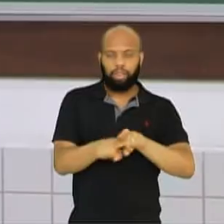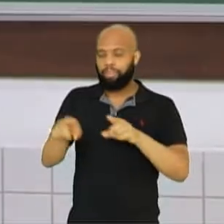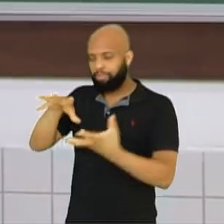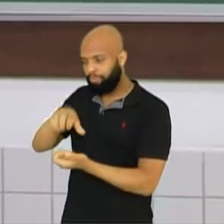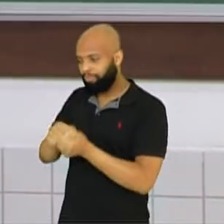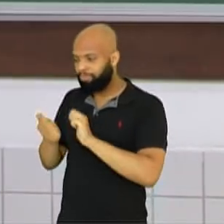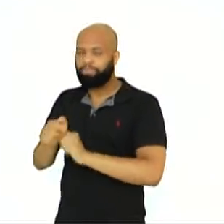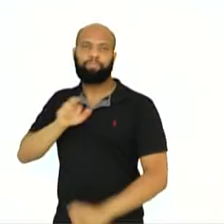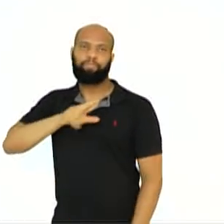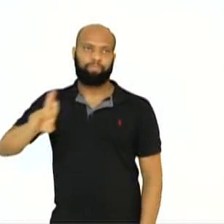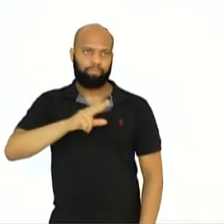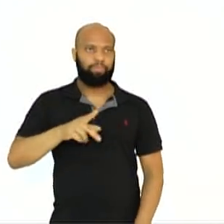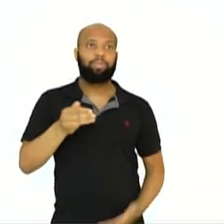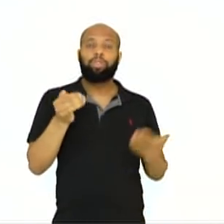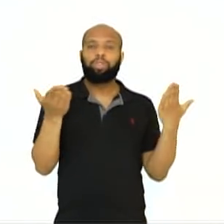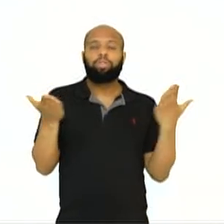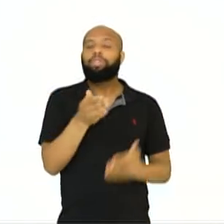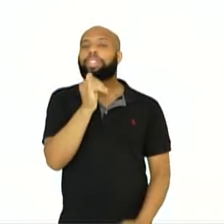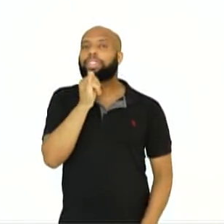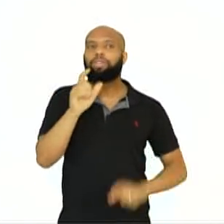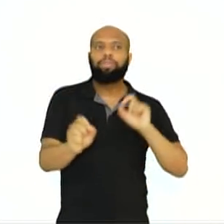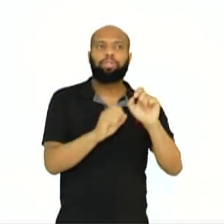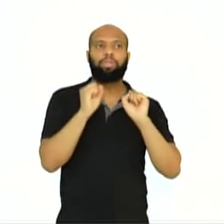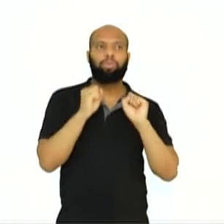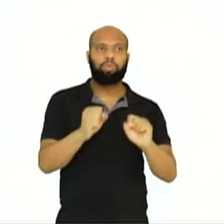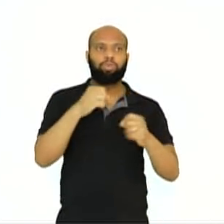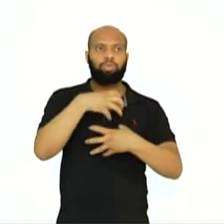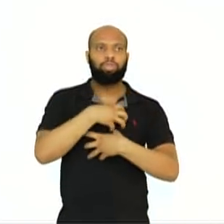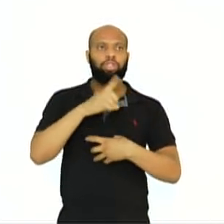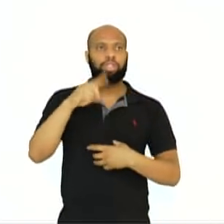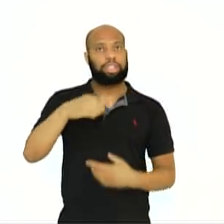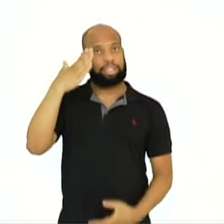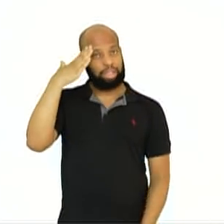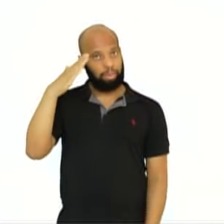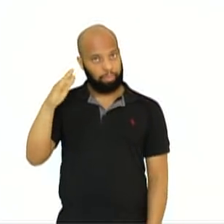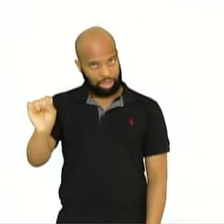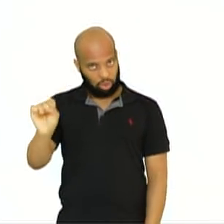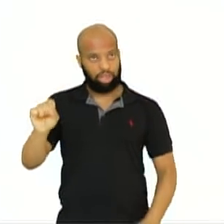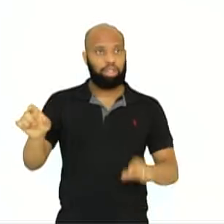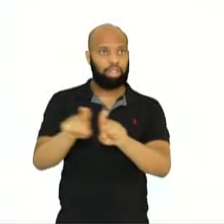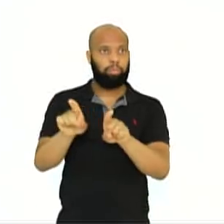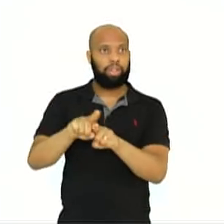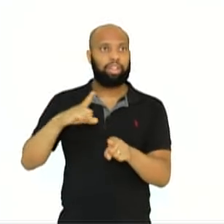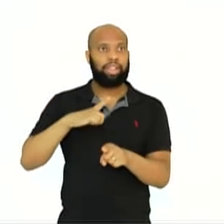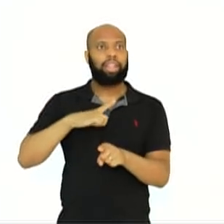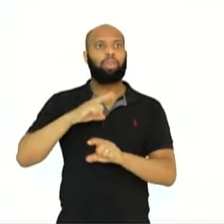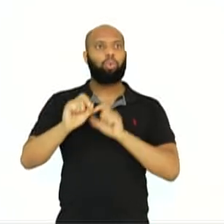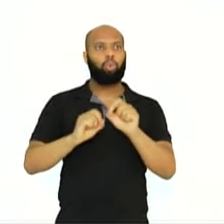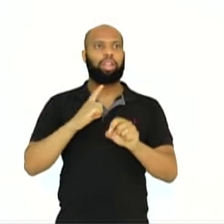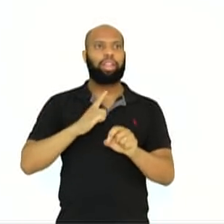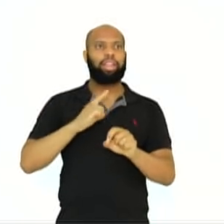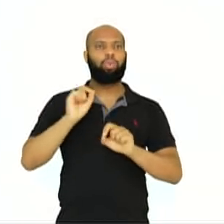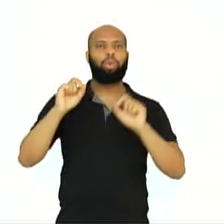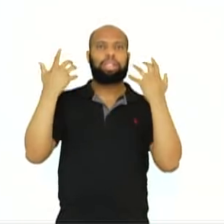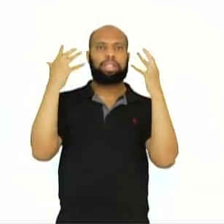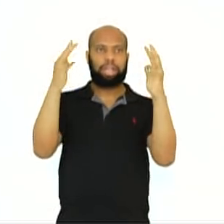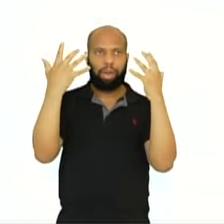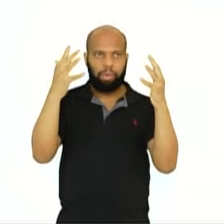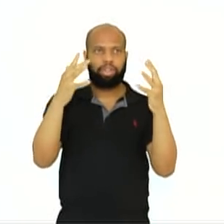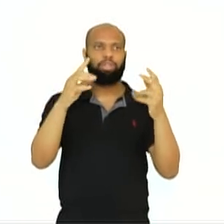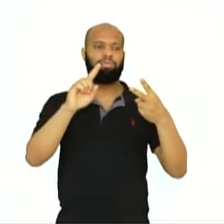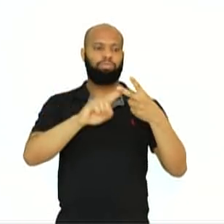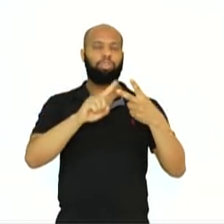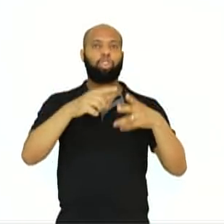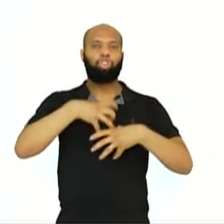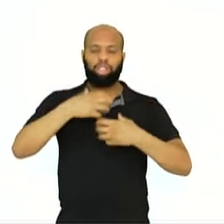dos exemplos que nós vamos pegar então aqui, ele pode ser constituído como saberes, ele entra no livro tombo como celebrações,